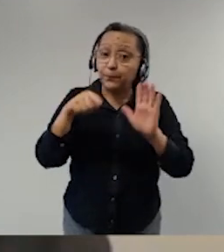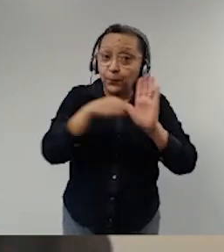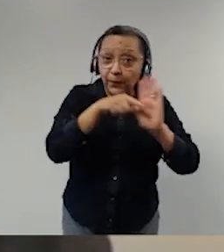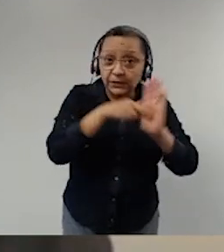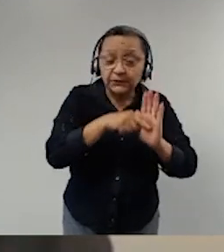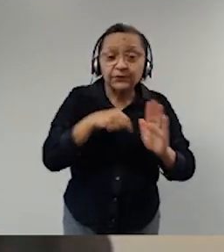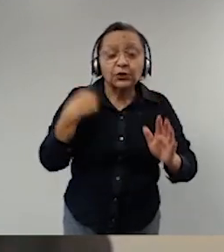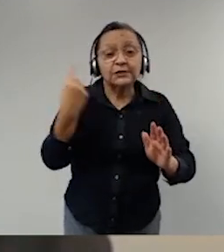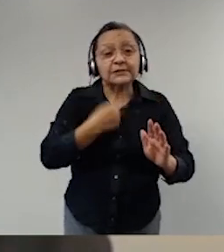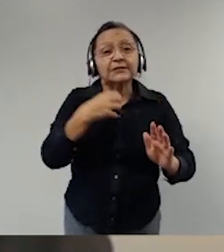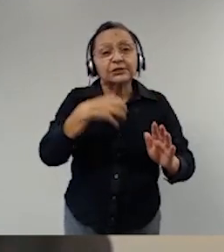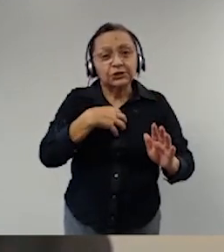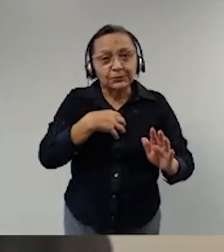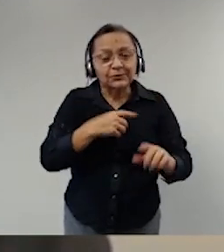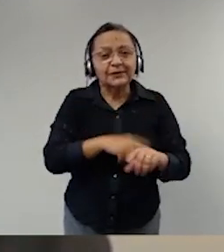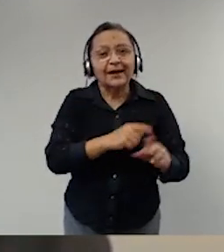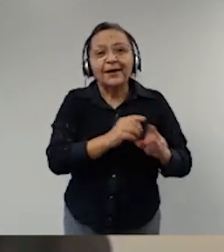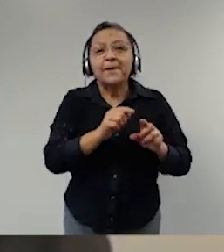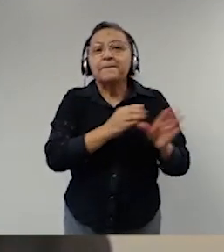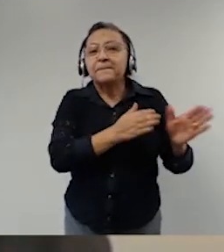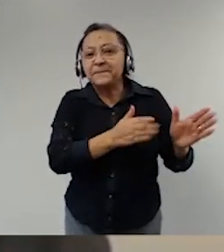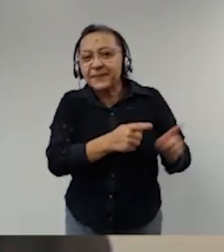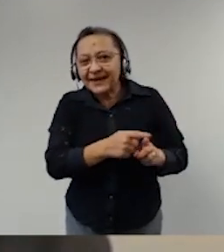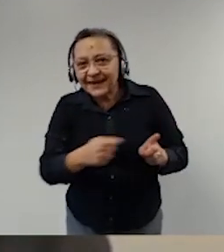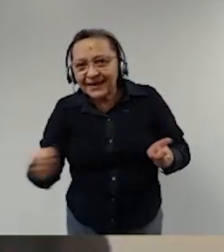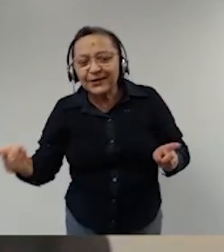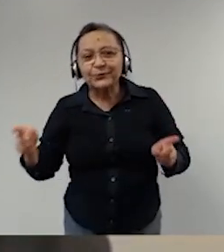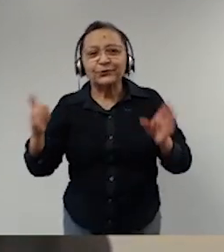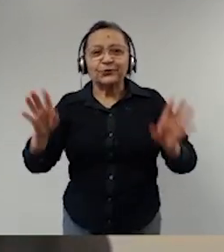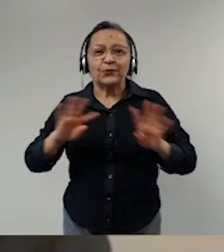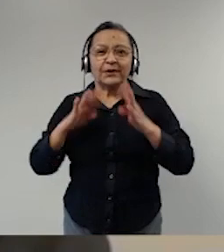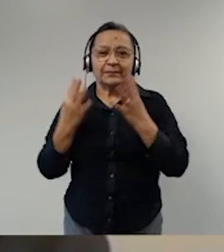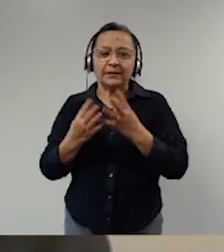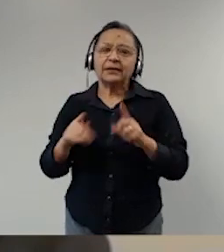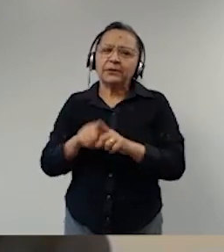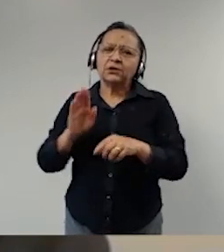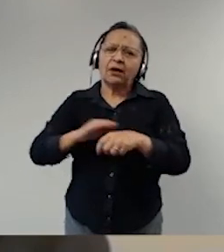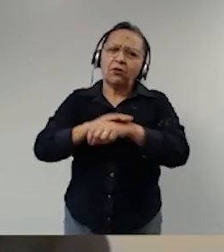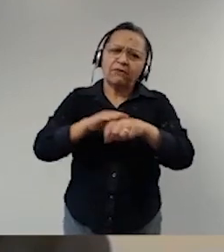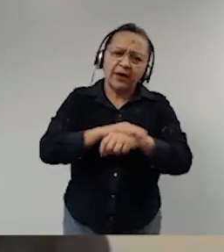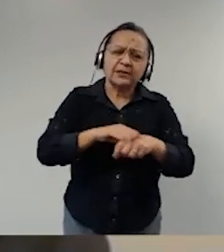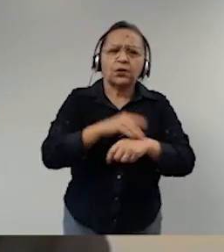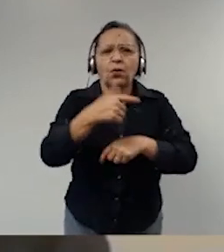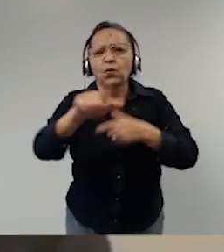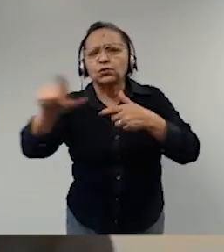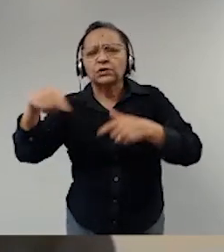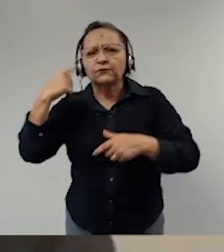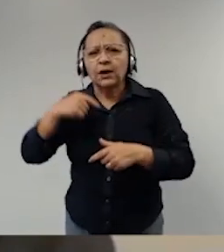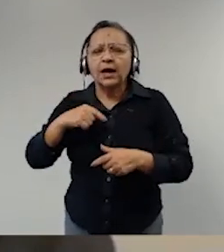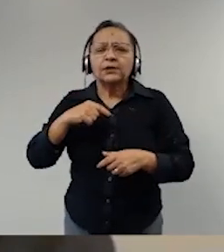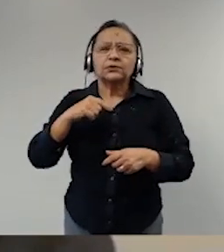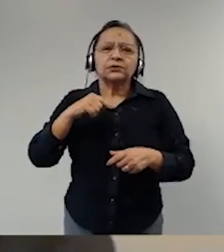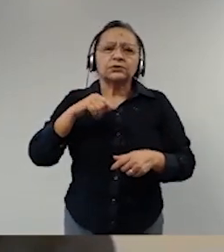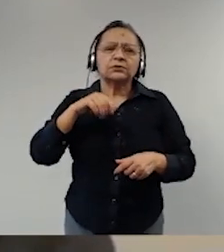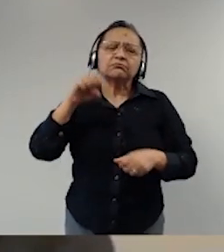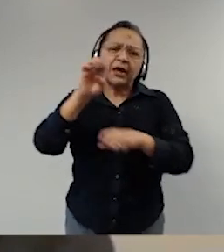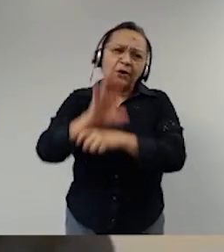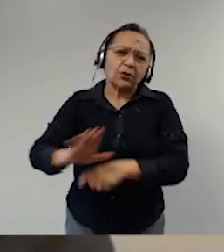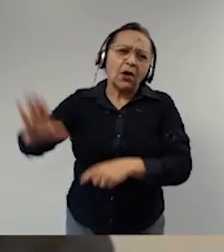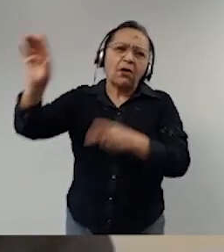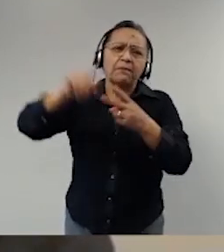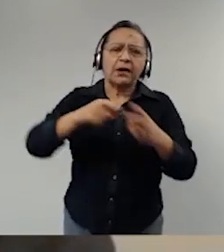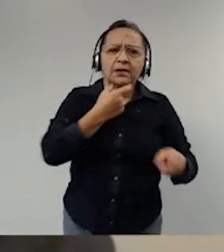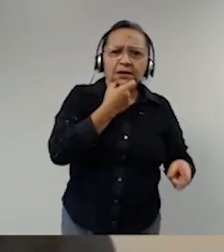Guerreiro, e tenho conversado com outros advogados europeus, ingleses, franceses, alemães, sobre